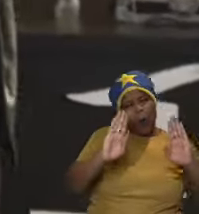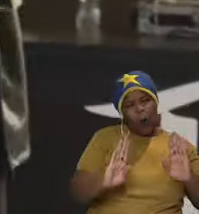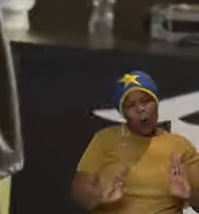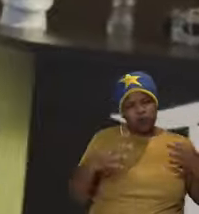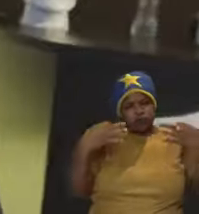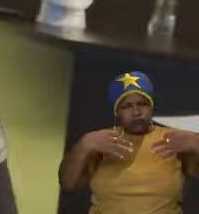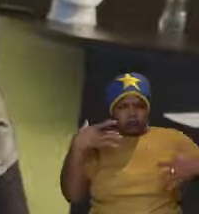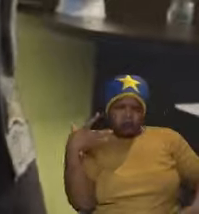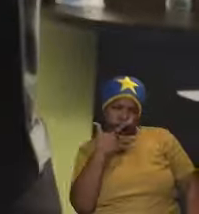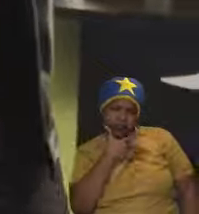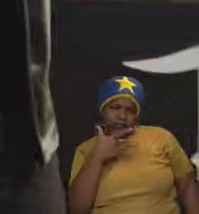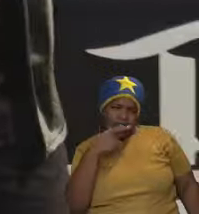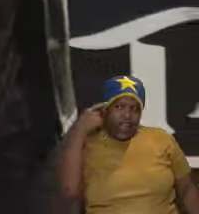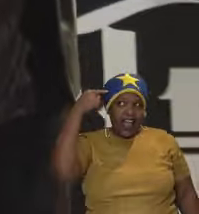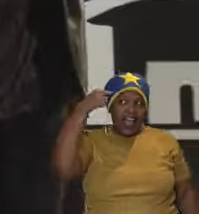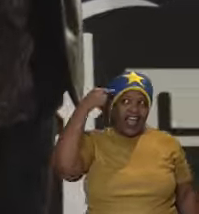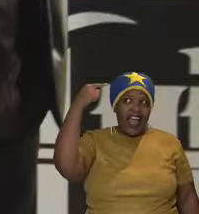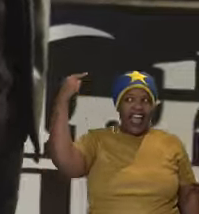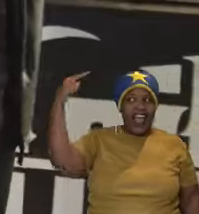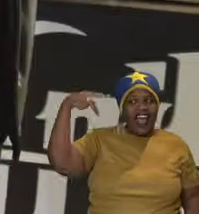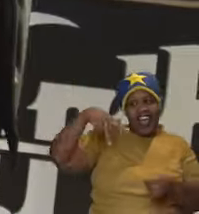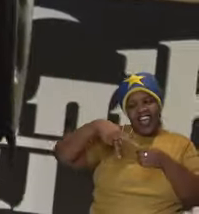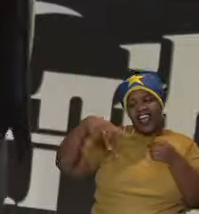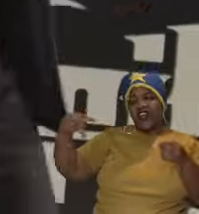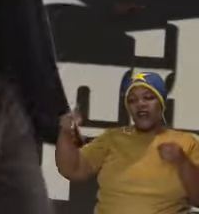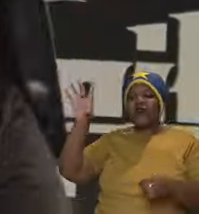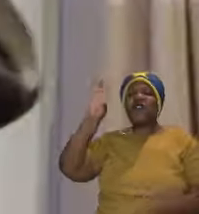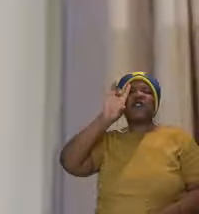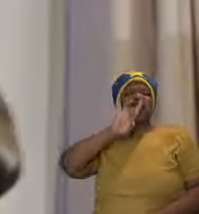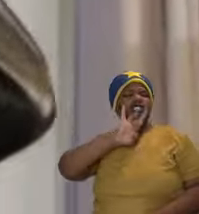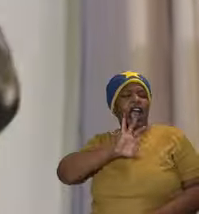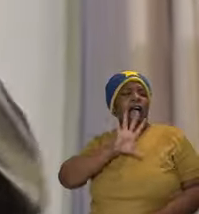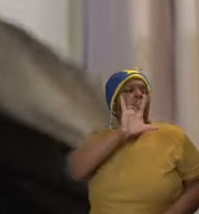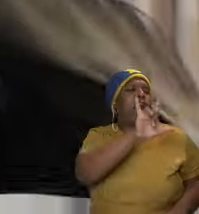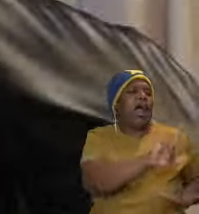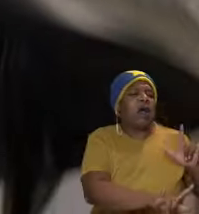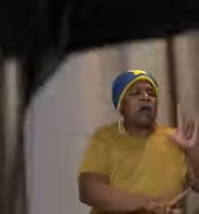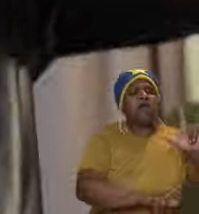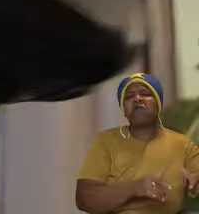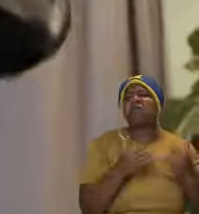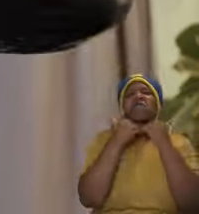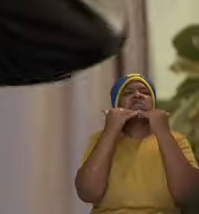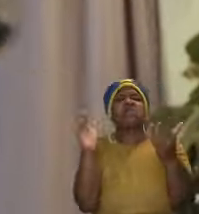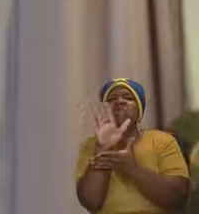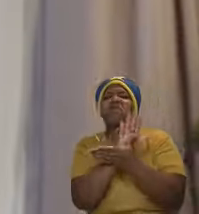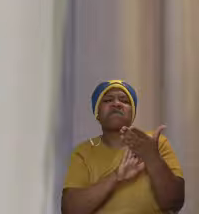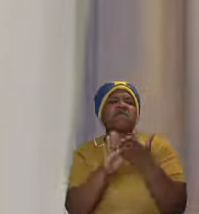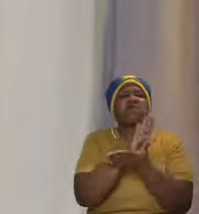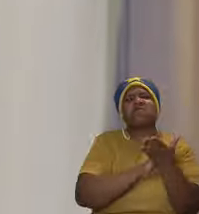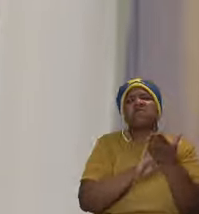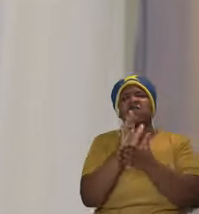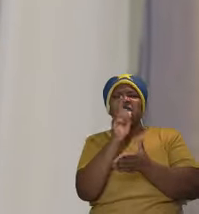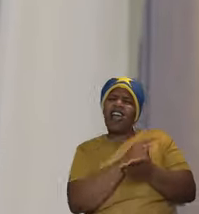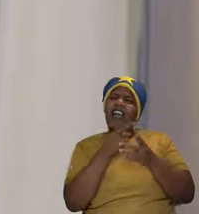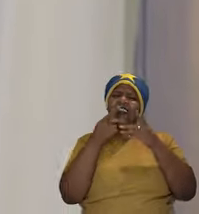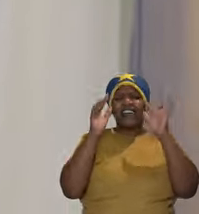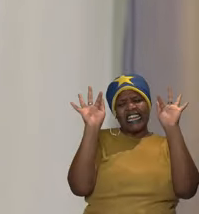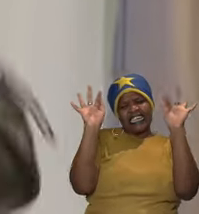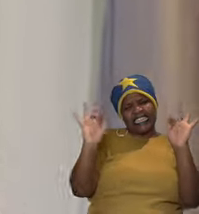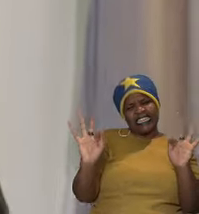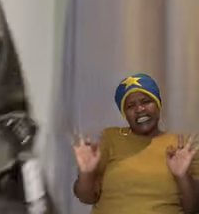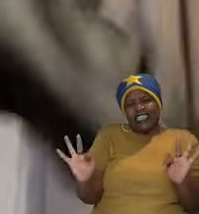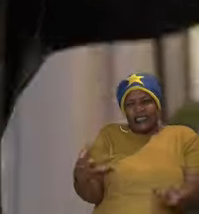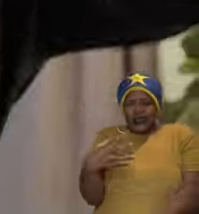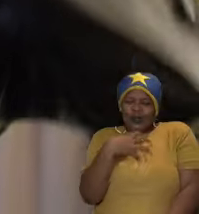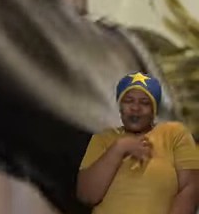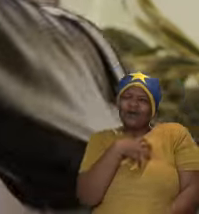da quebrada. Um dia foi amada, mas não adiantou nada. Descreve ser feliz, mas com outro